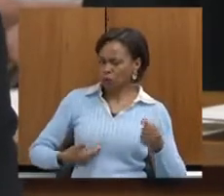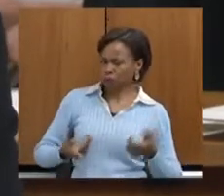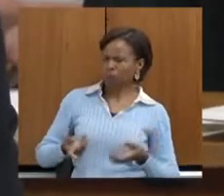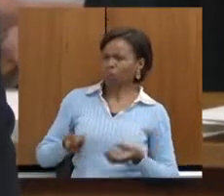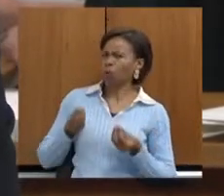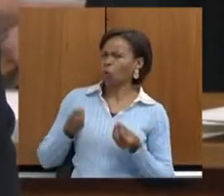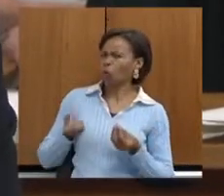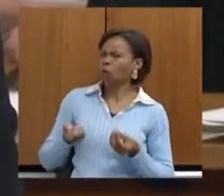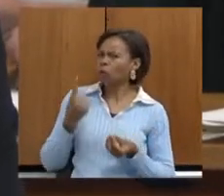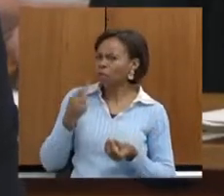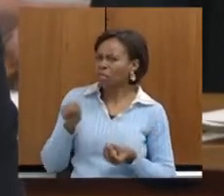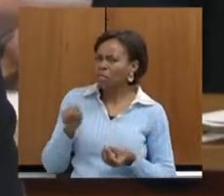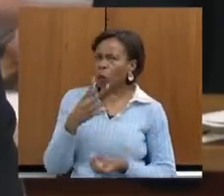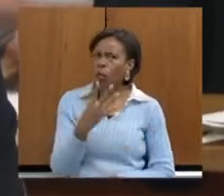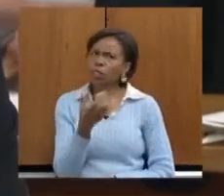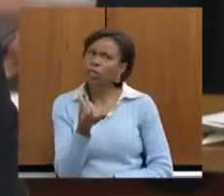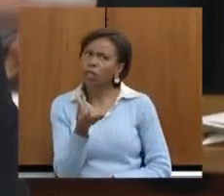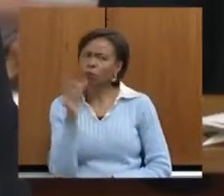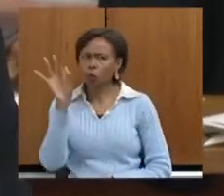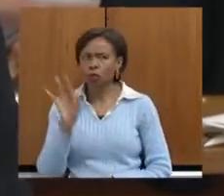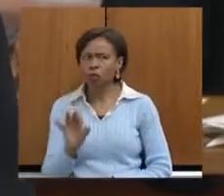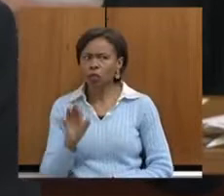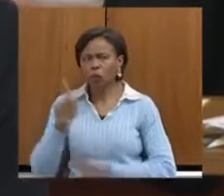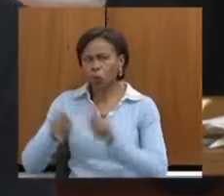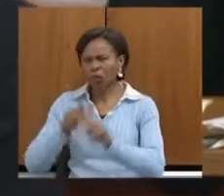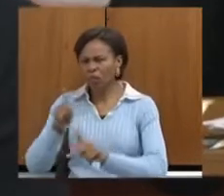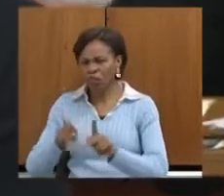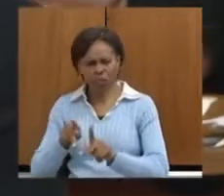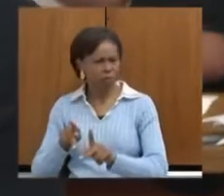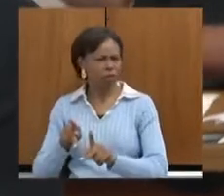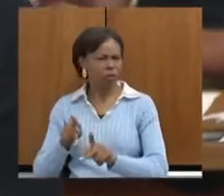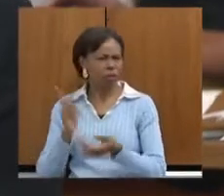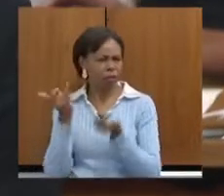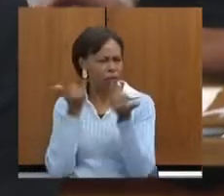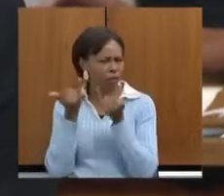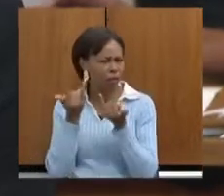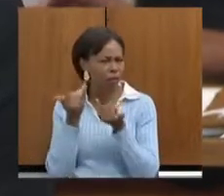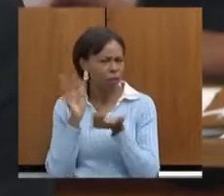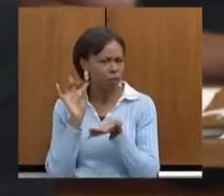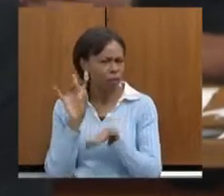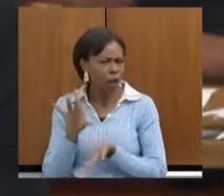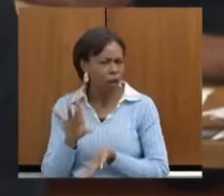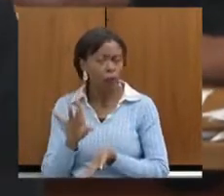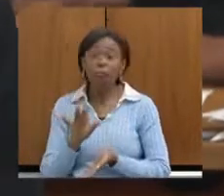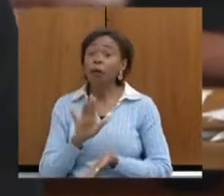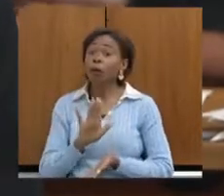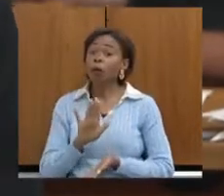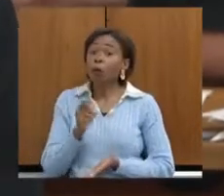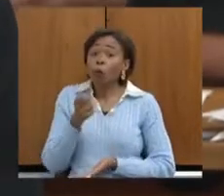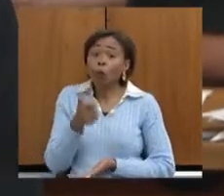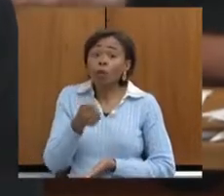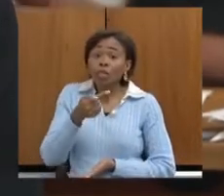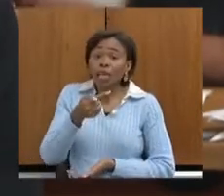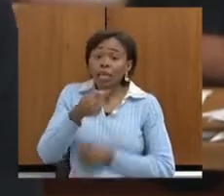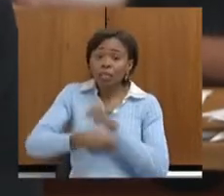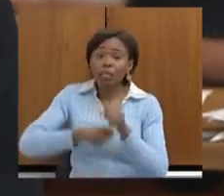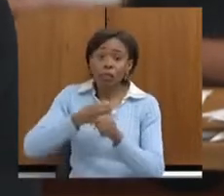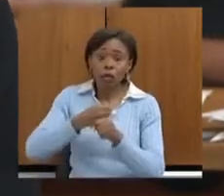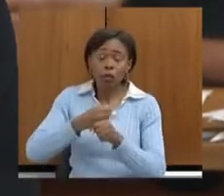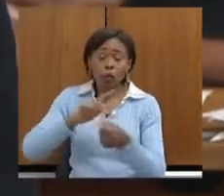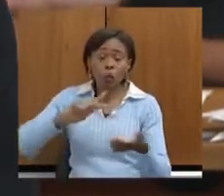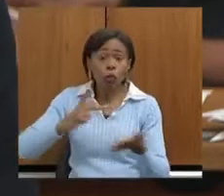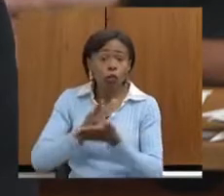esses dados são questionados pelo poder público hora quase sete anos depois do rompimento não é razoável